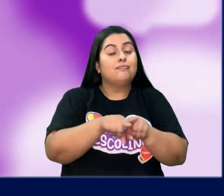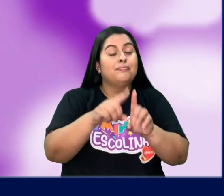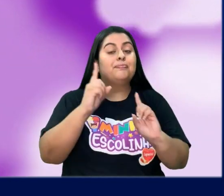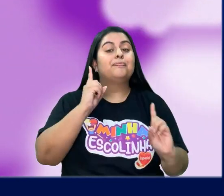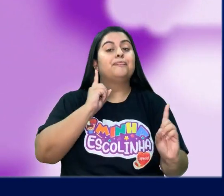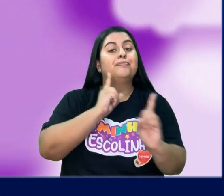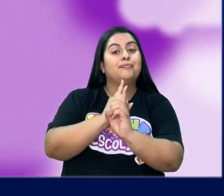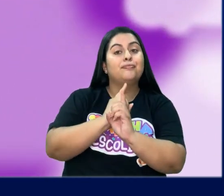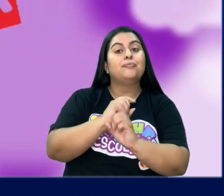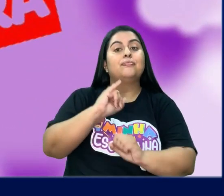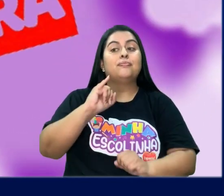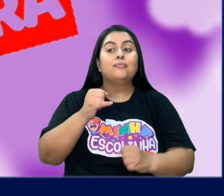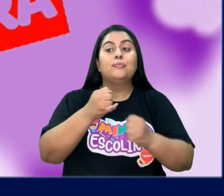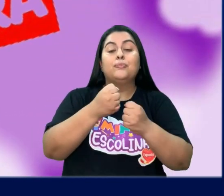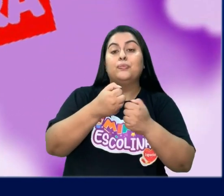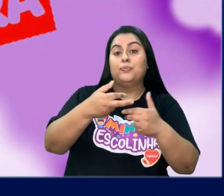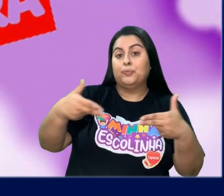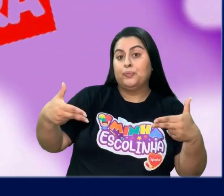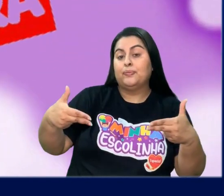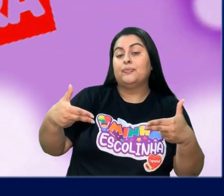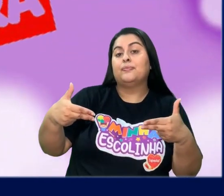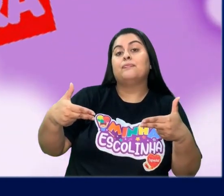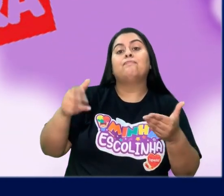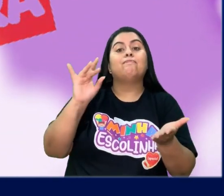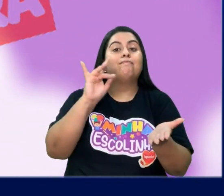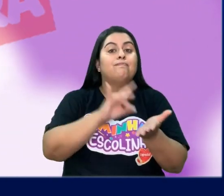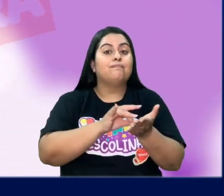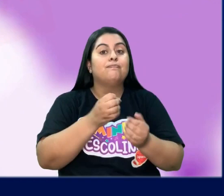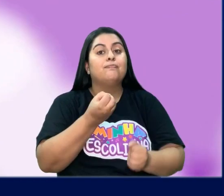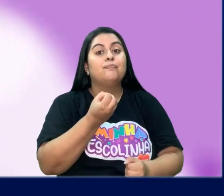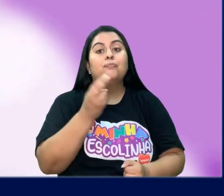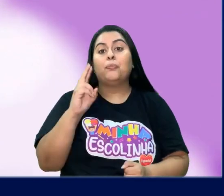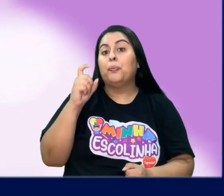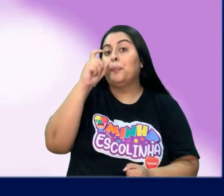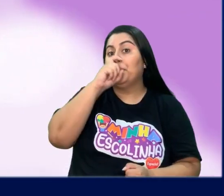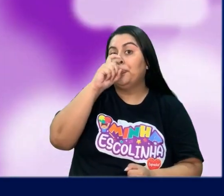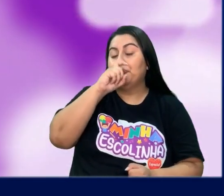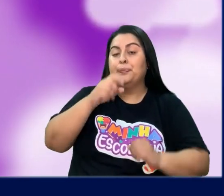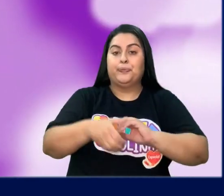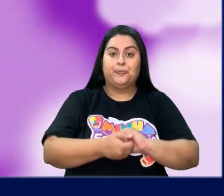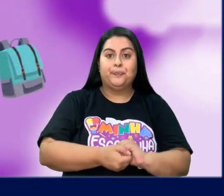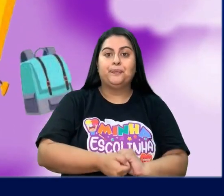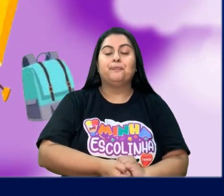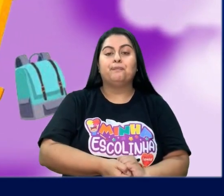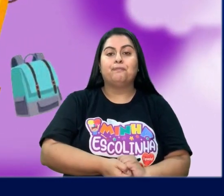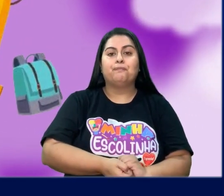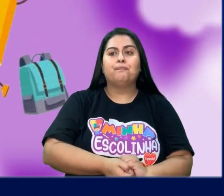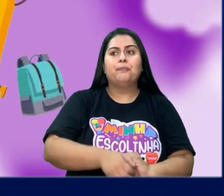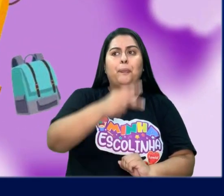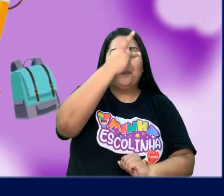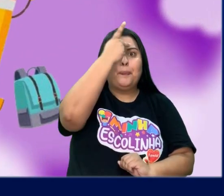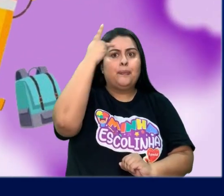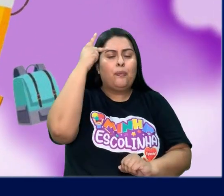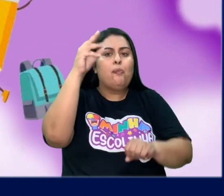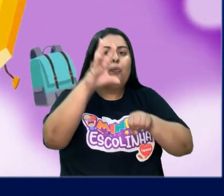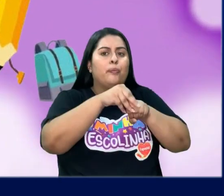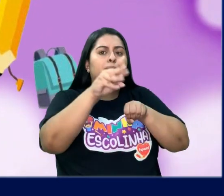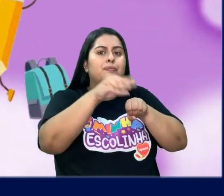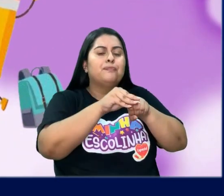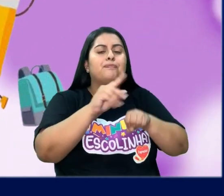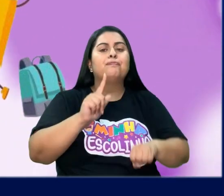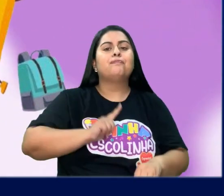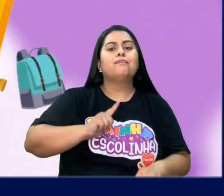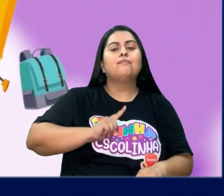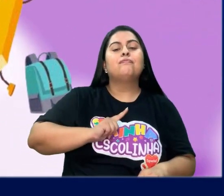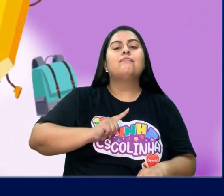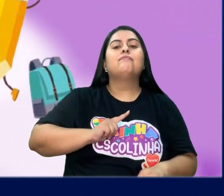quando uma coisa é verdade ou não. Quem conhece tem a liberdade de tomar